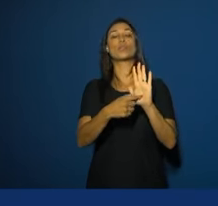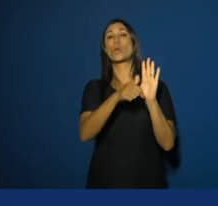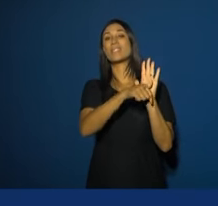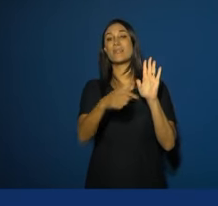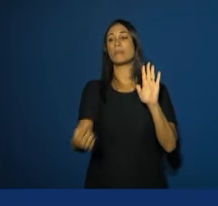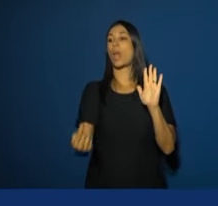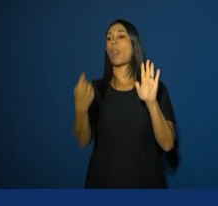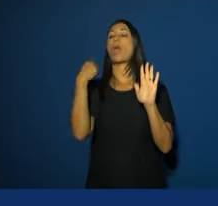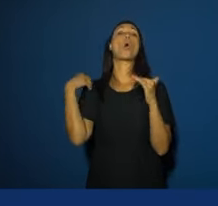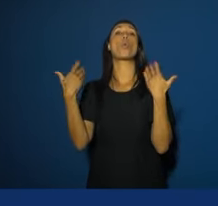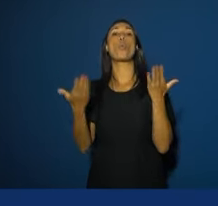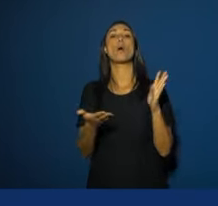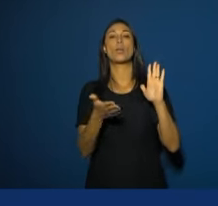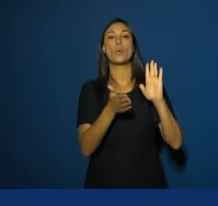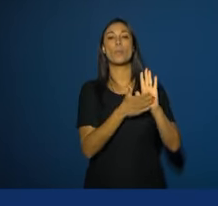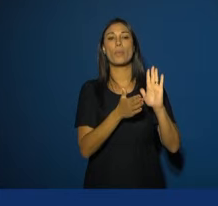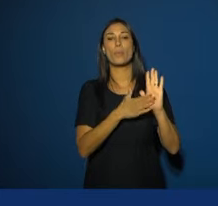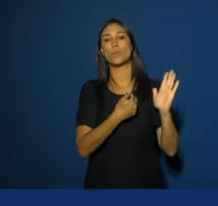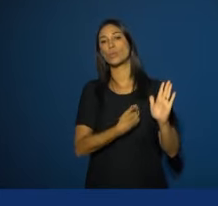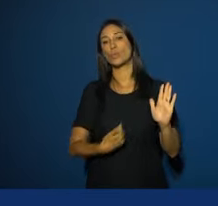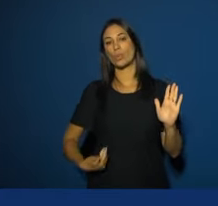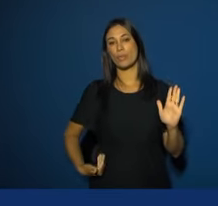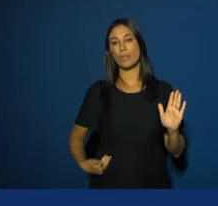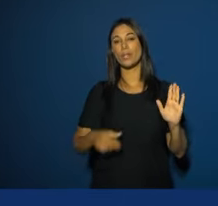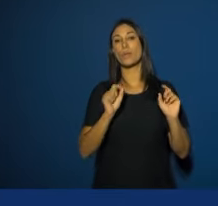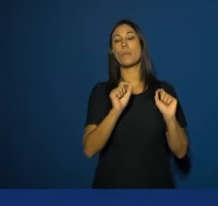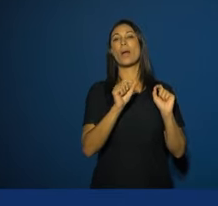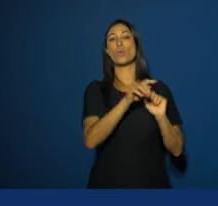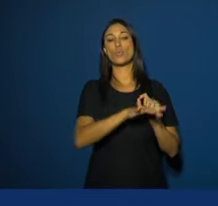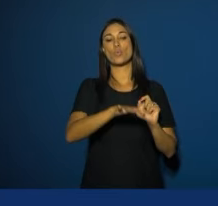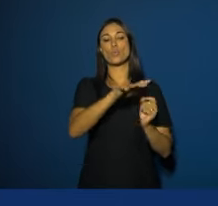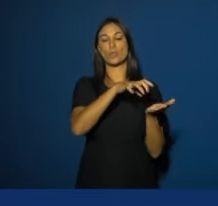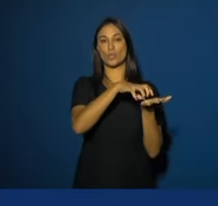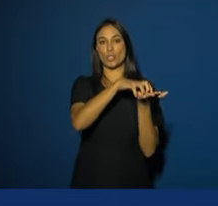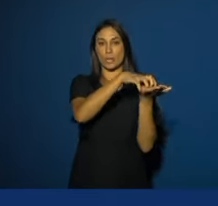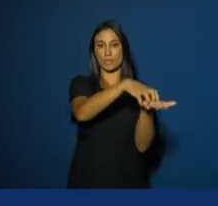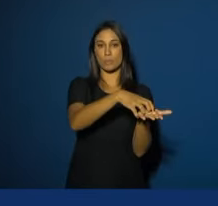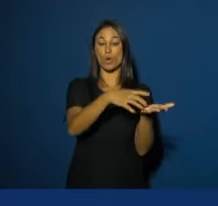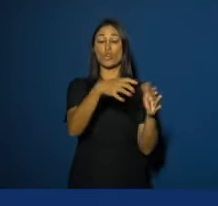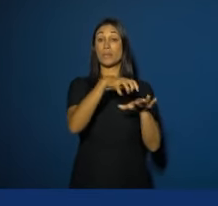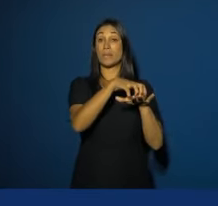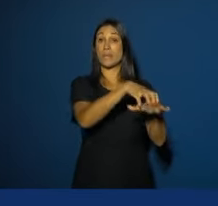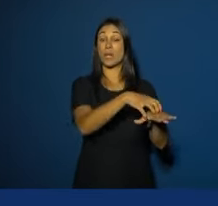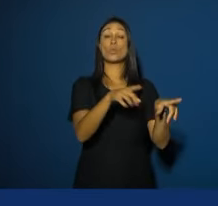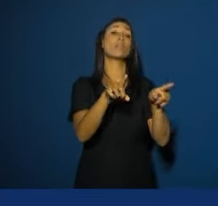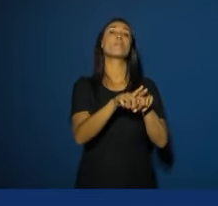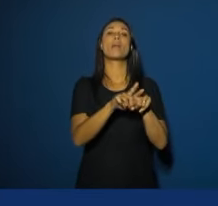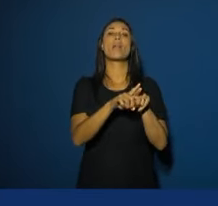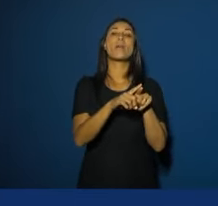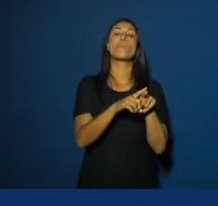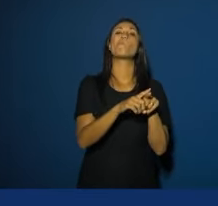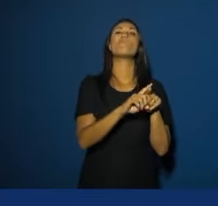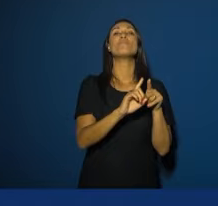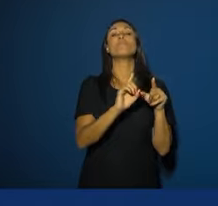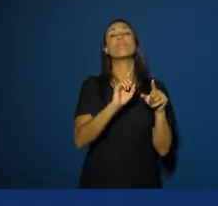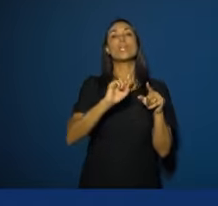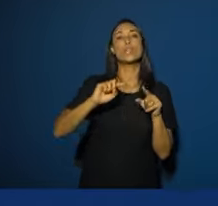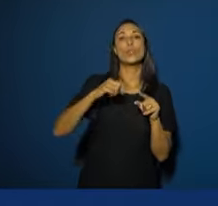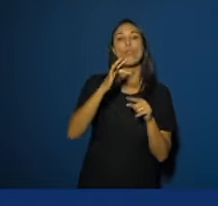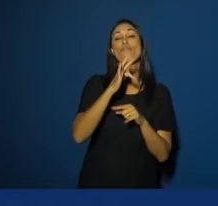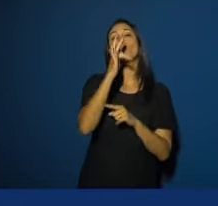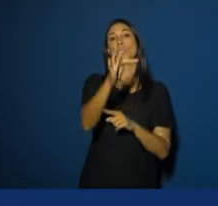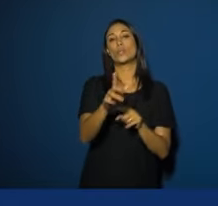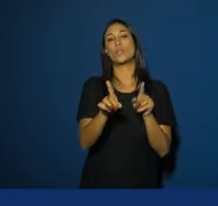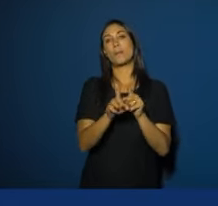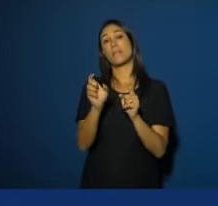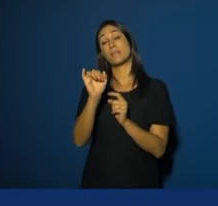o plano do ministério O que que é o plano do governo pro setor de Transportes para esse ano inclusive com algumas metas até de mais longo prazo